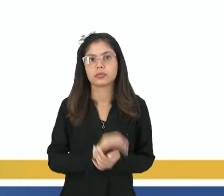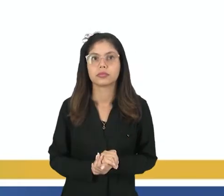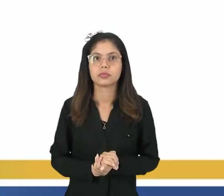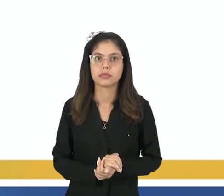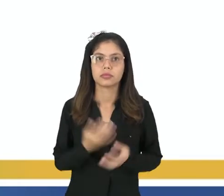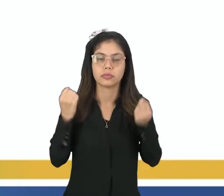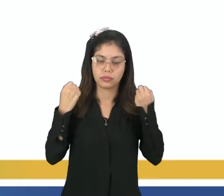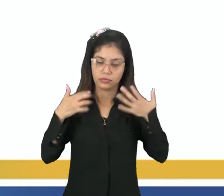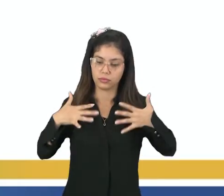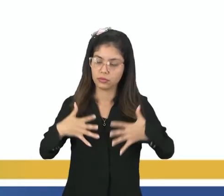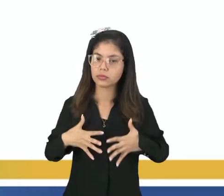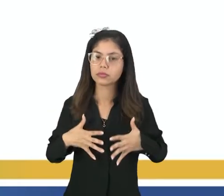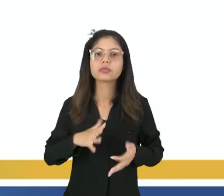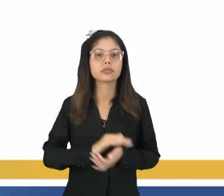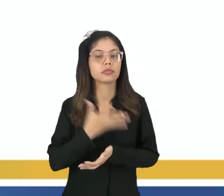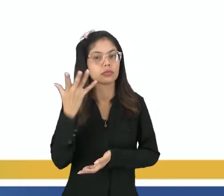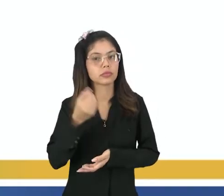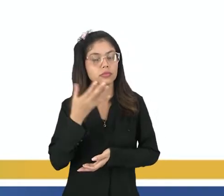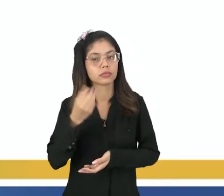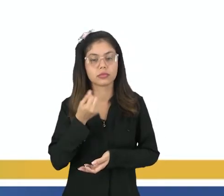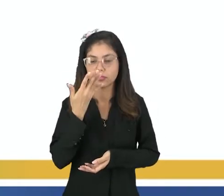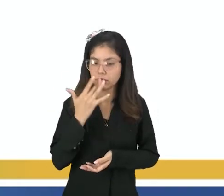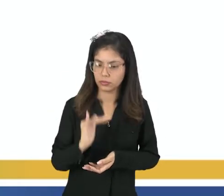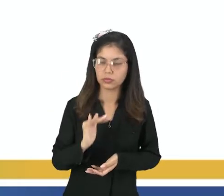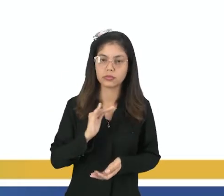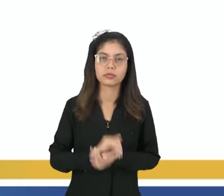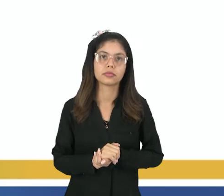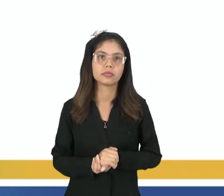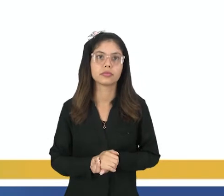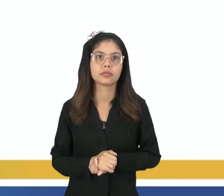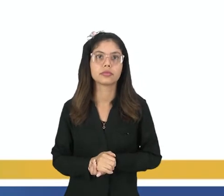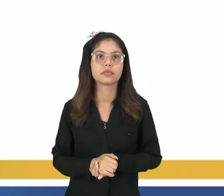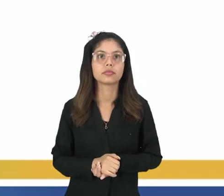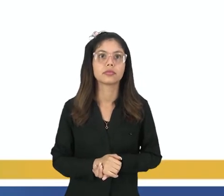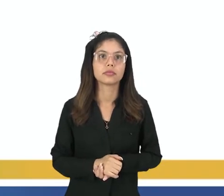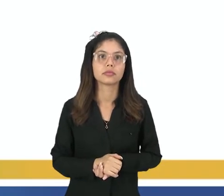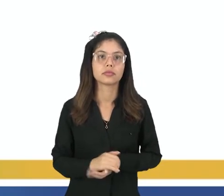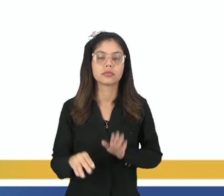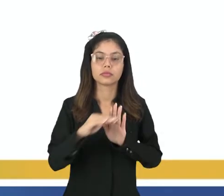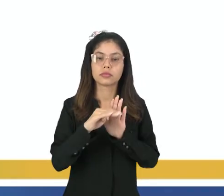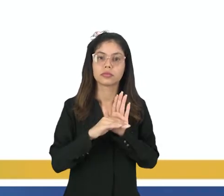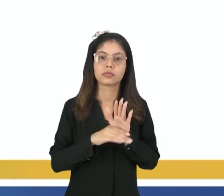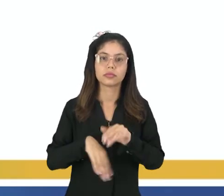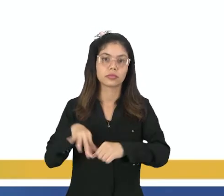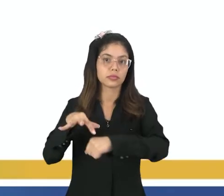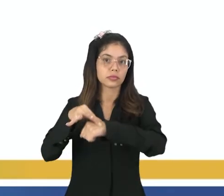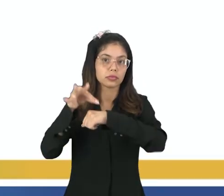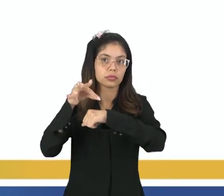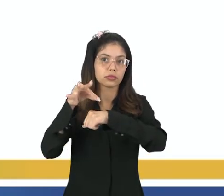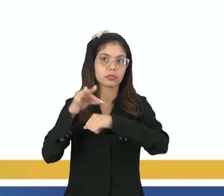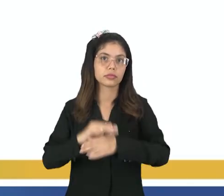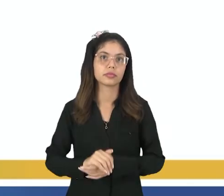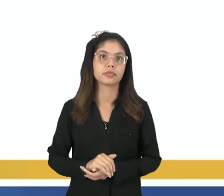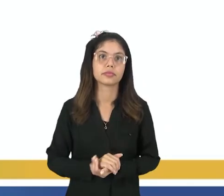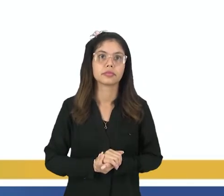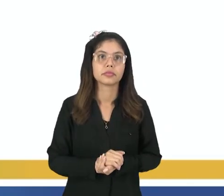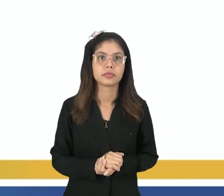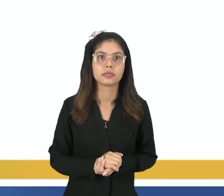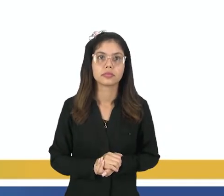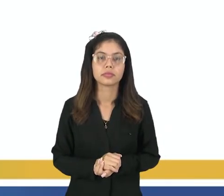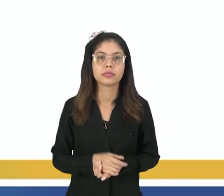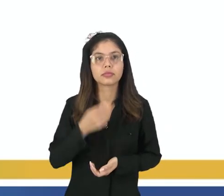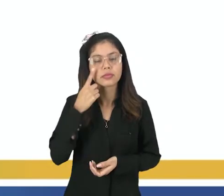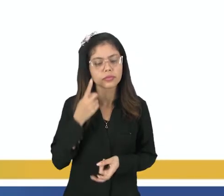por pelos, que se alimentam por leite quando são filhotes. A ordem é a ordem dos carnívoros.